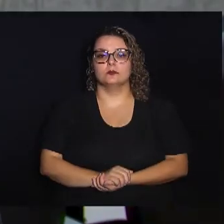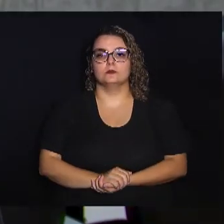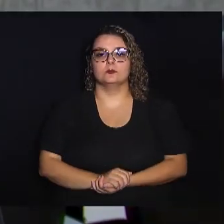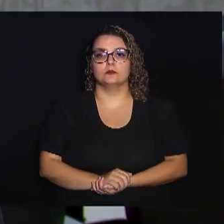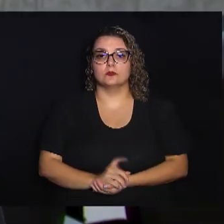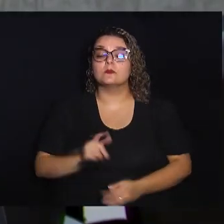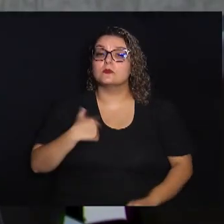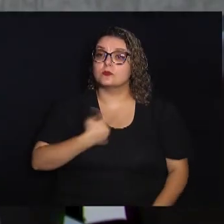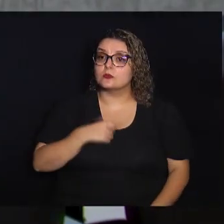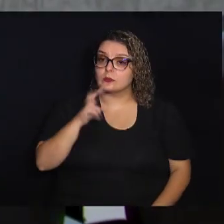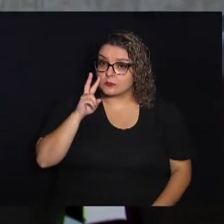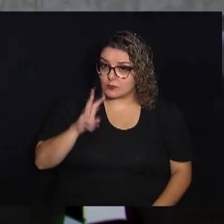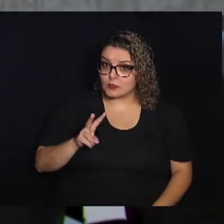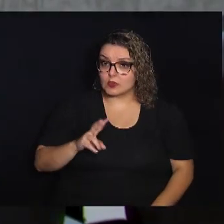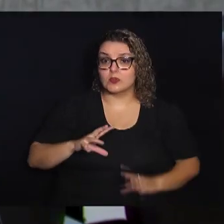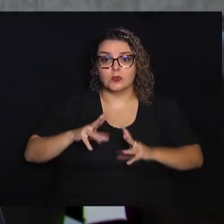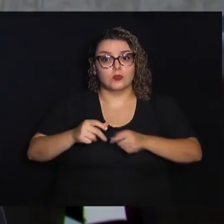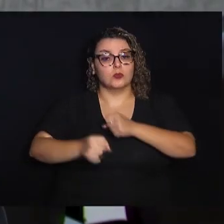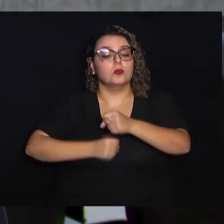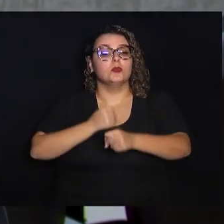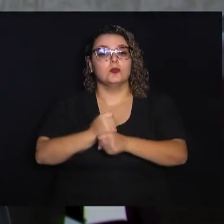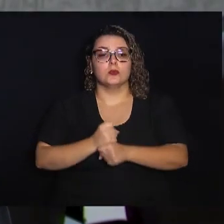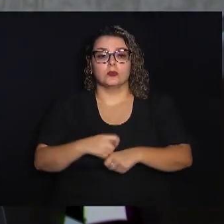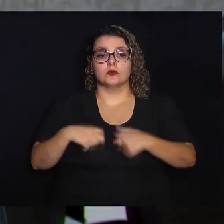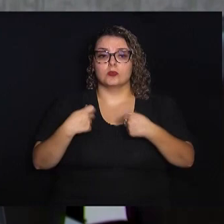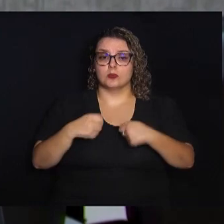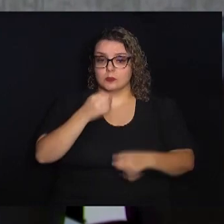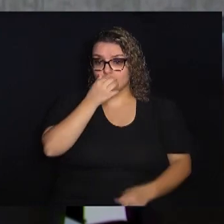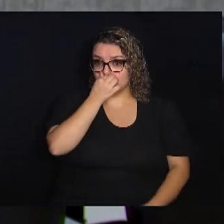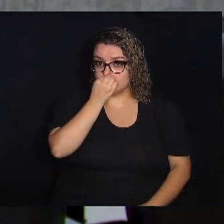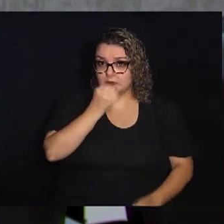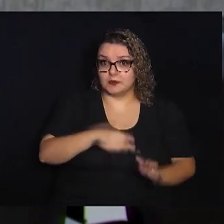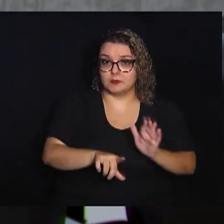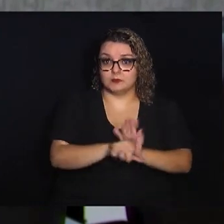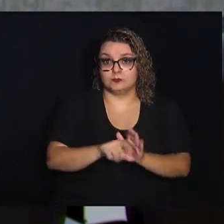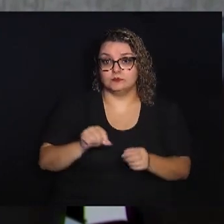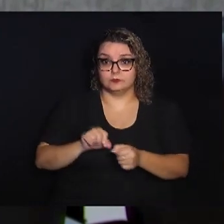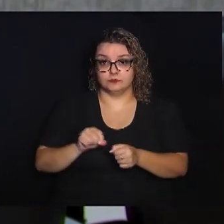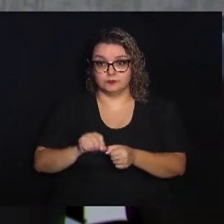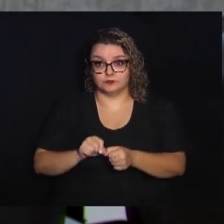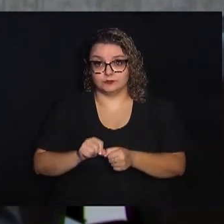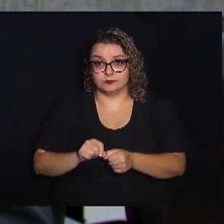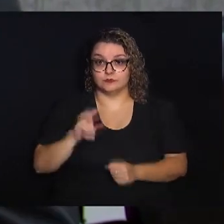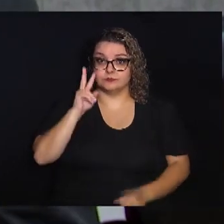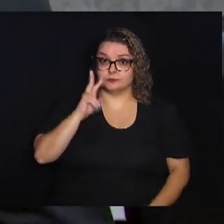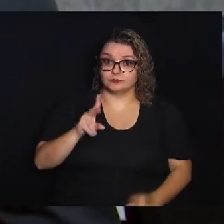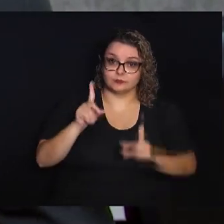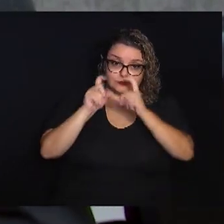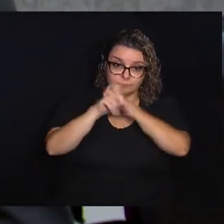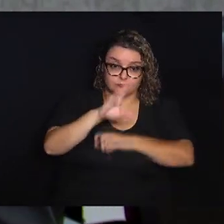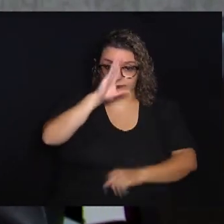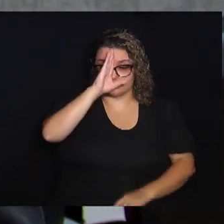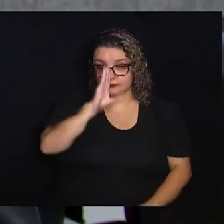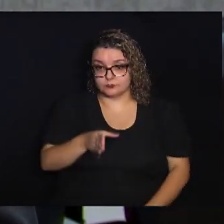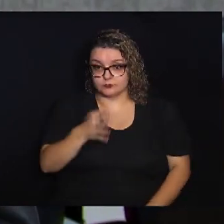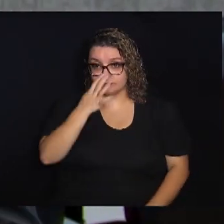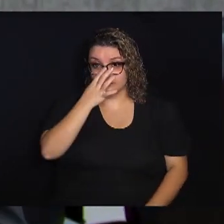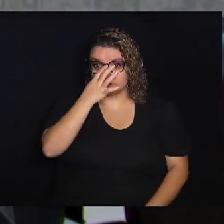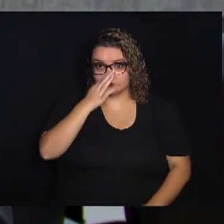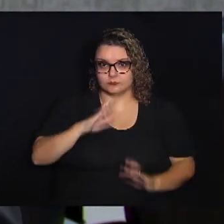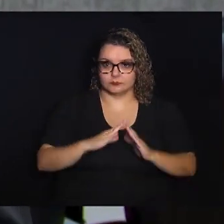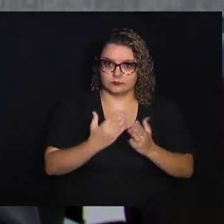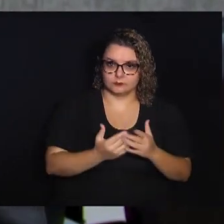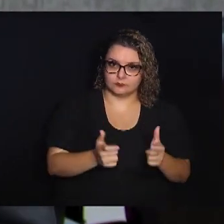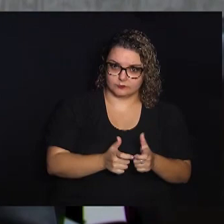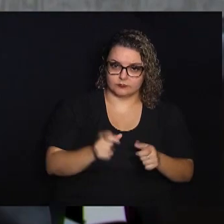vê que todo ano tem que ser, pela lei, realizado. E a gente vê a dificuldade, principalmente em escolas menores, em